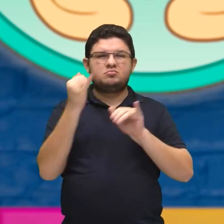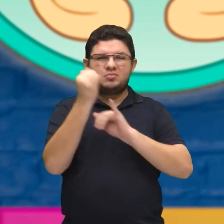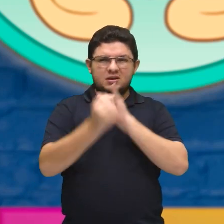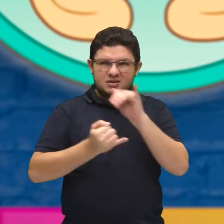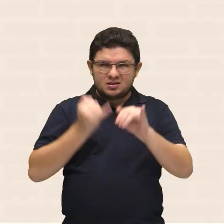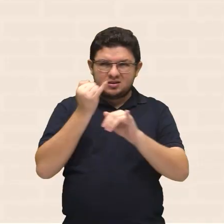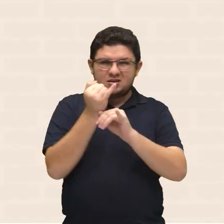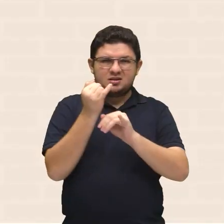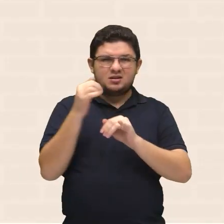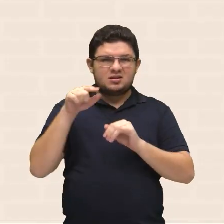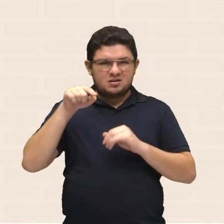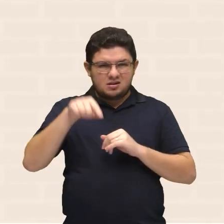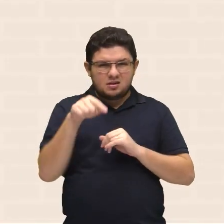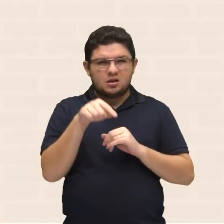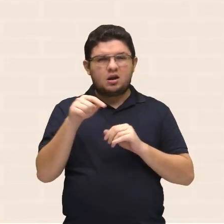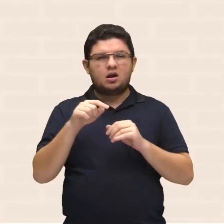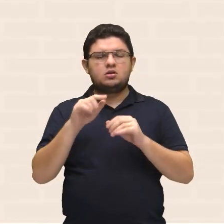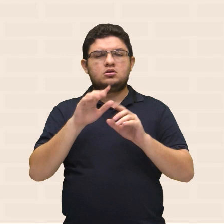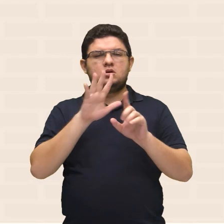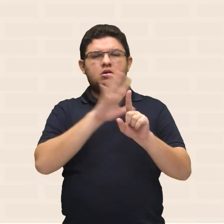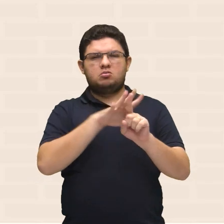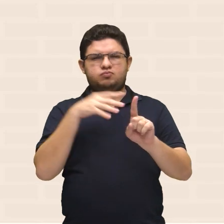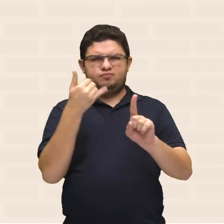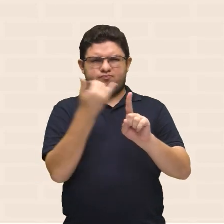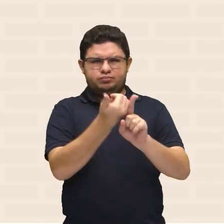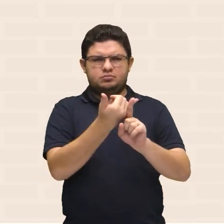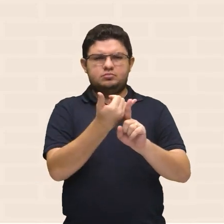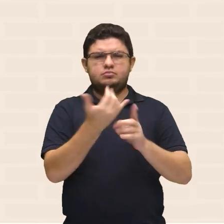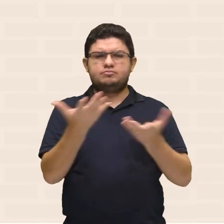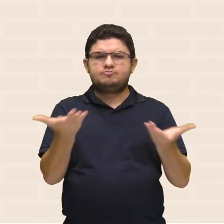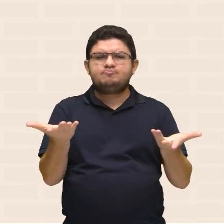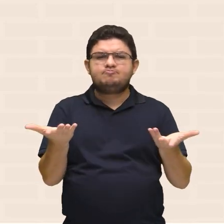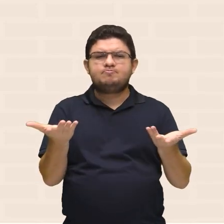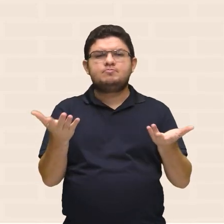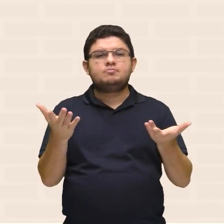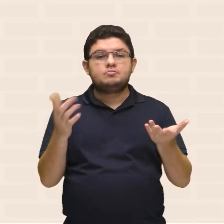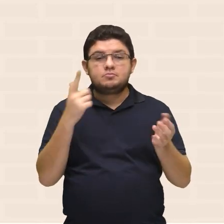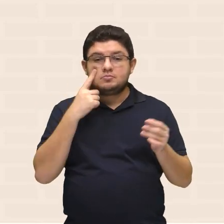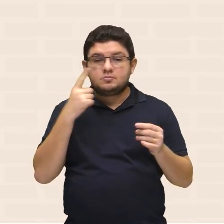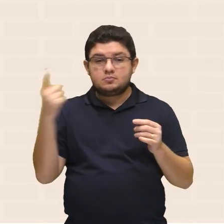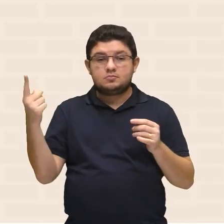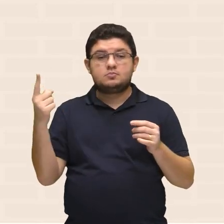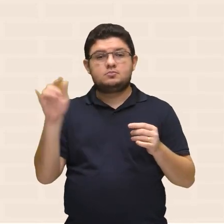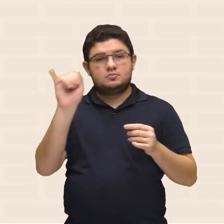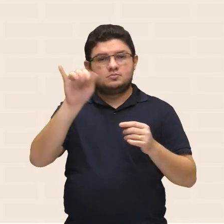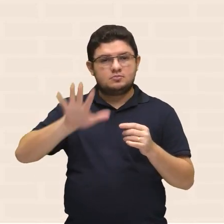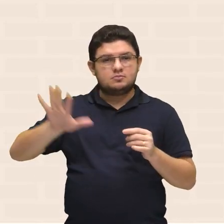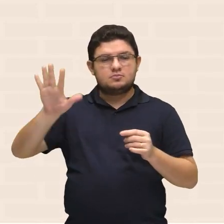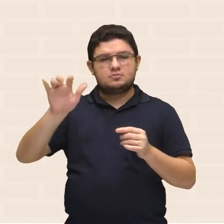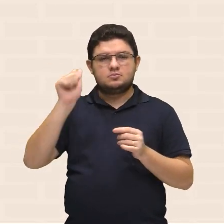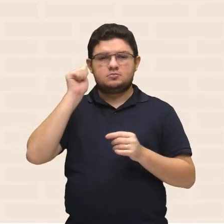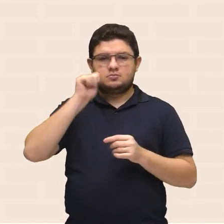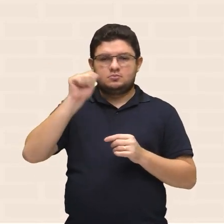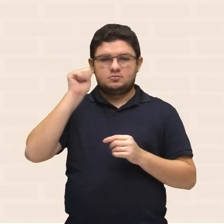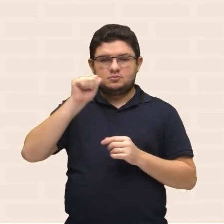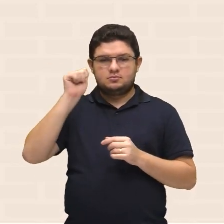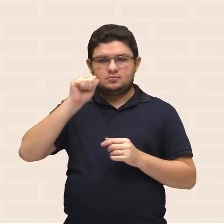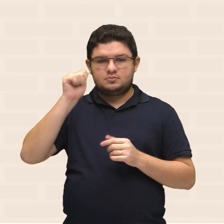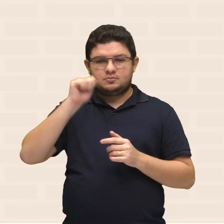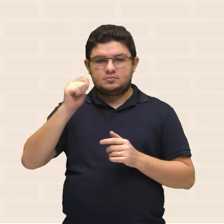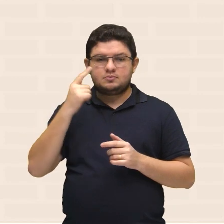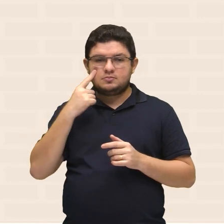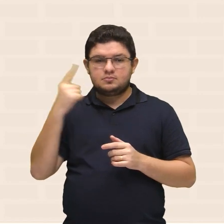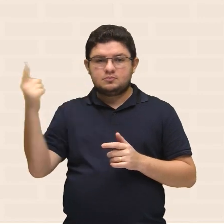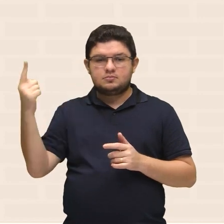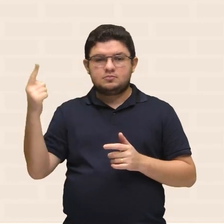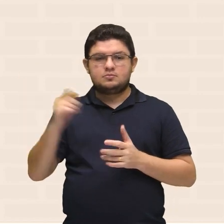dar continuidade. Olha aí vocês estão vendo uma figura de uma menina, né, que está